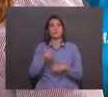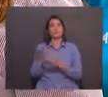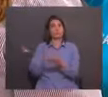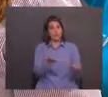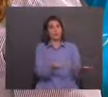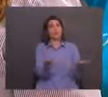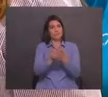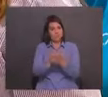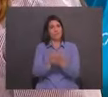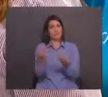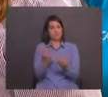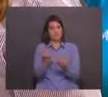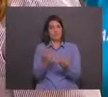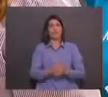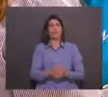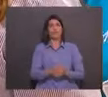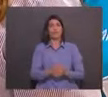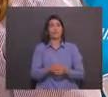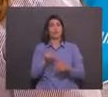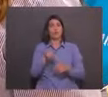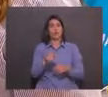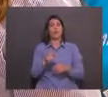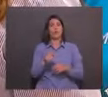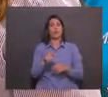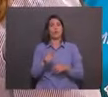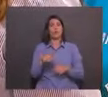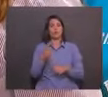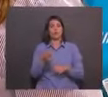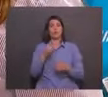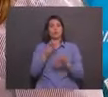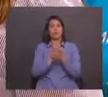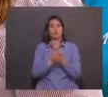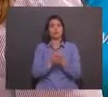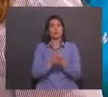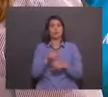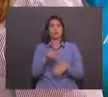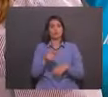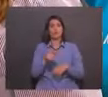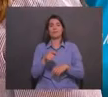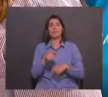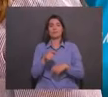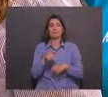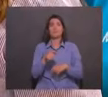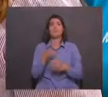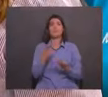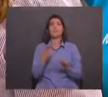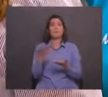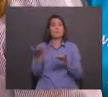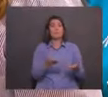boda. Faltó el vino y la madre de Jesús le dice: no tienen